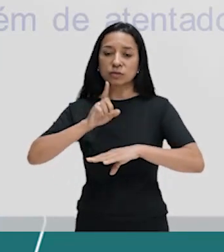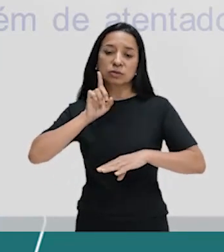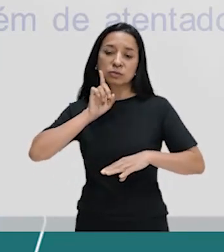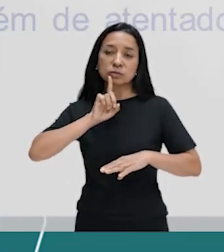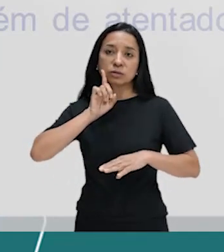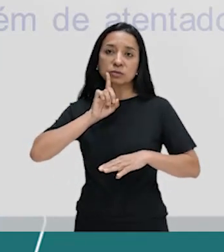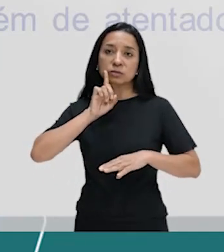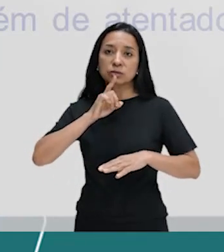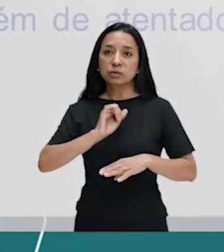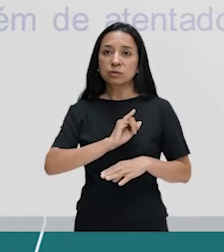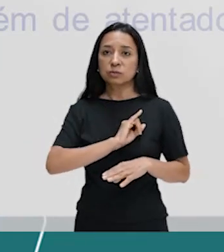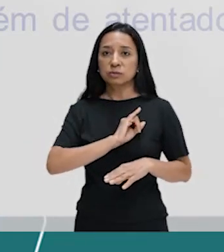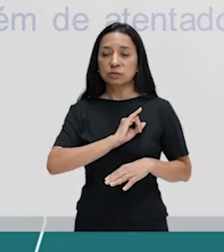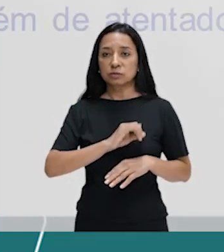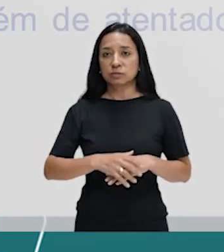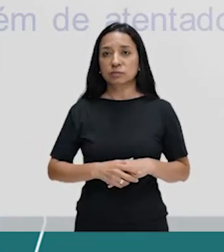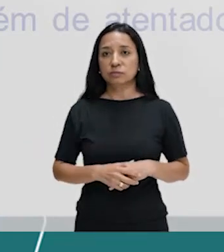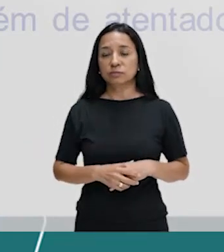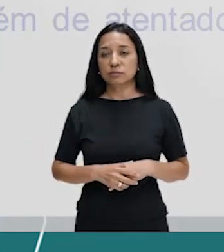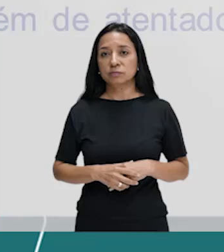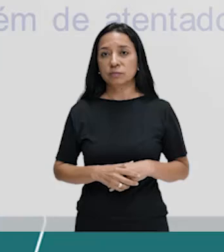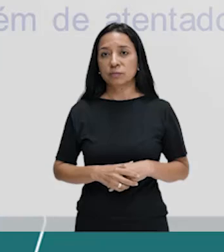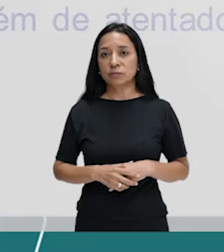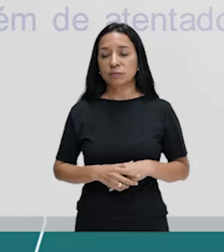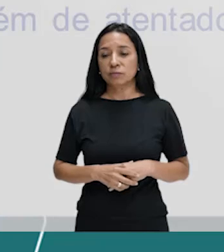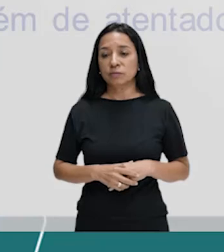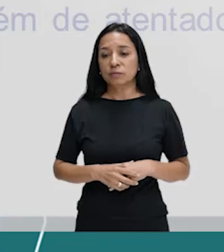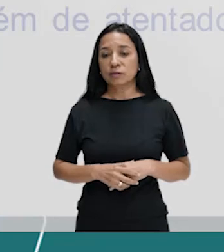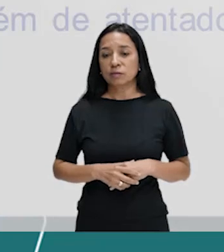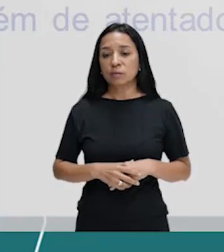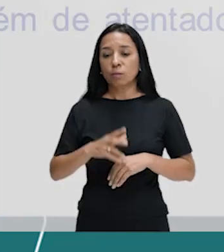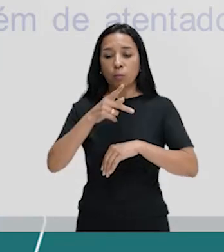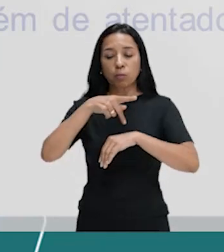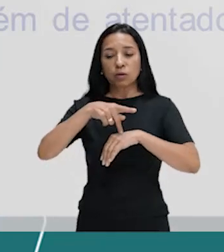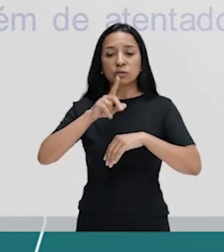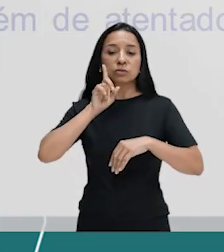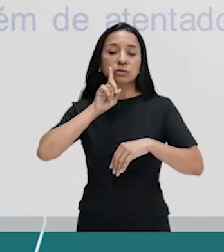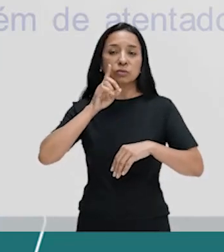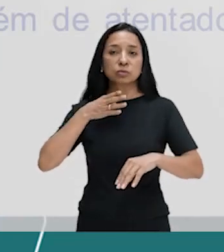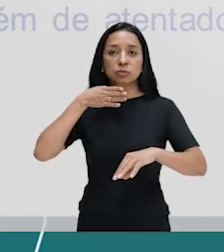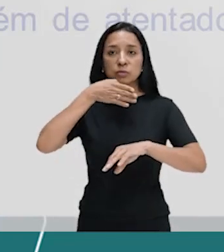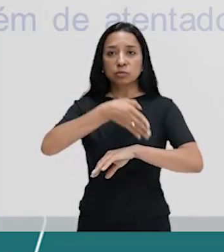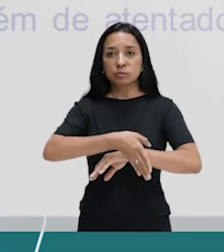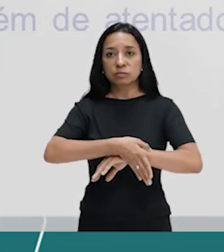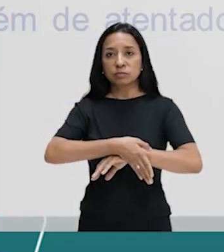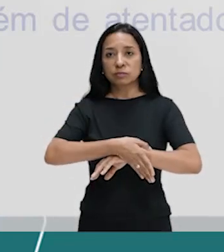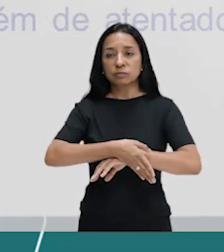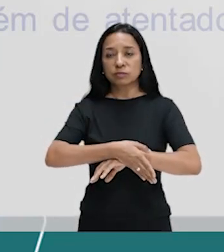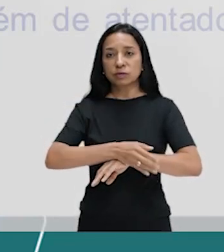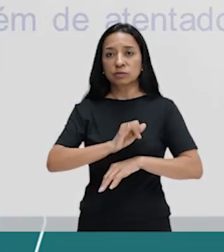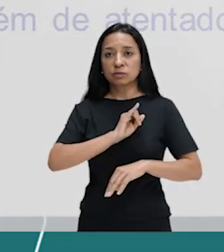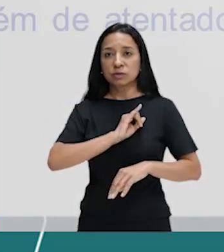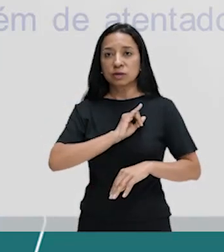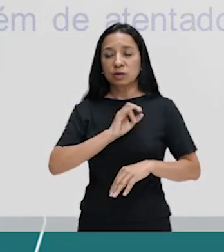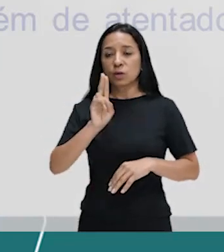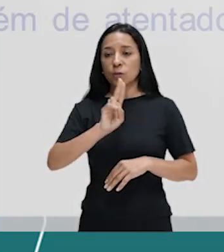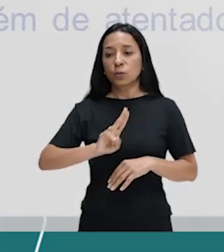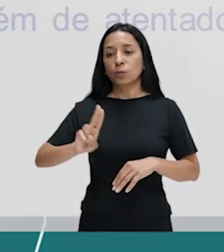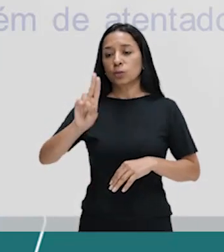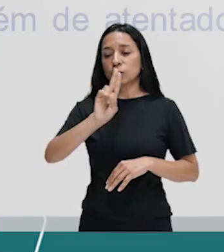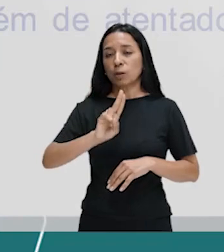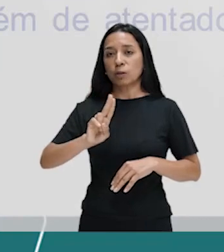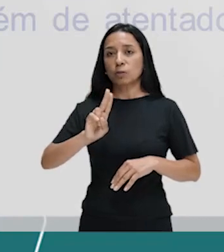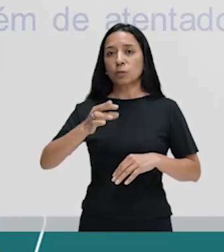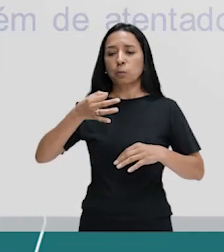do Iraque. Os Estados Unidos vão invadir o Iraque, usando como